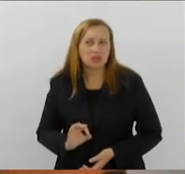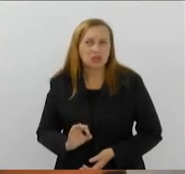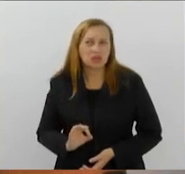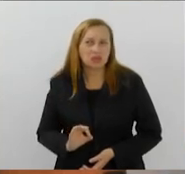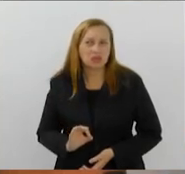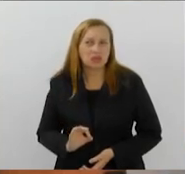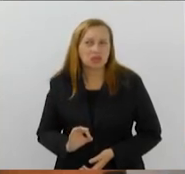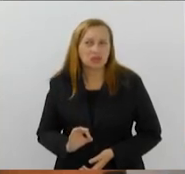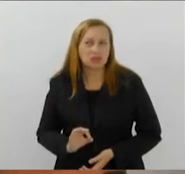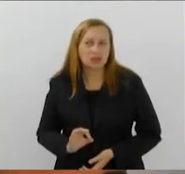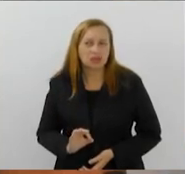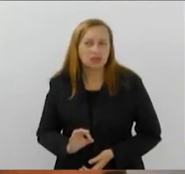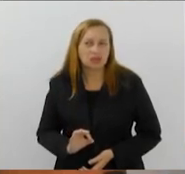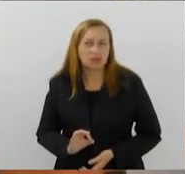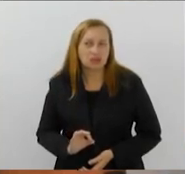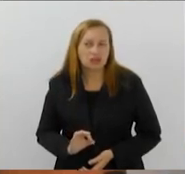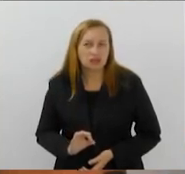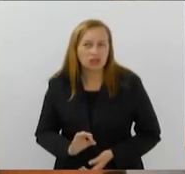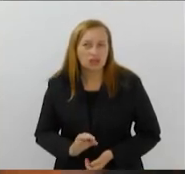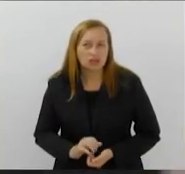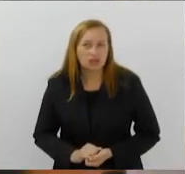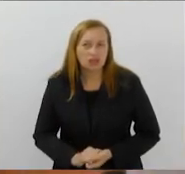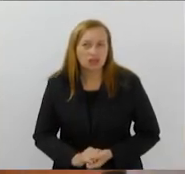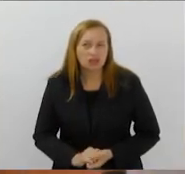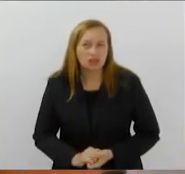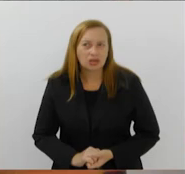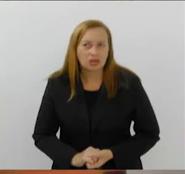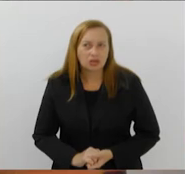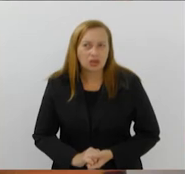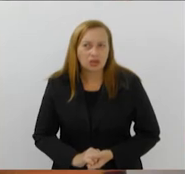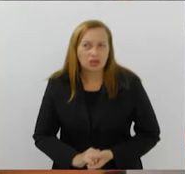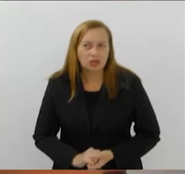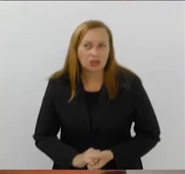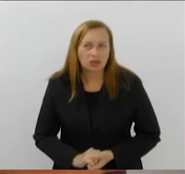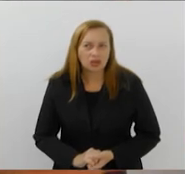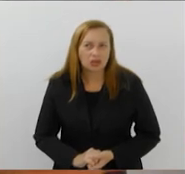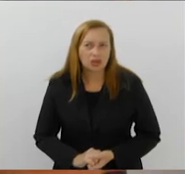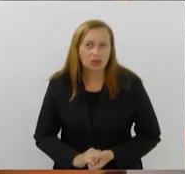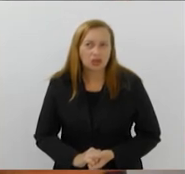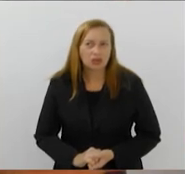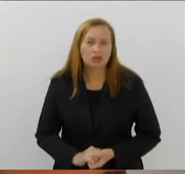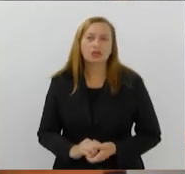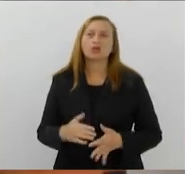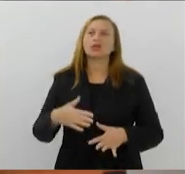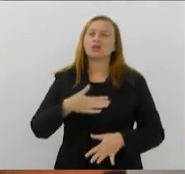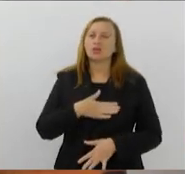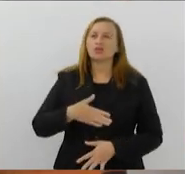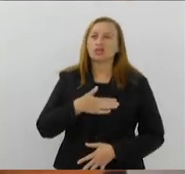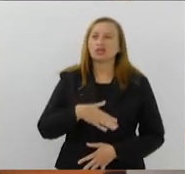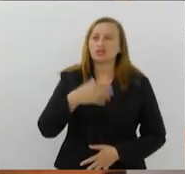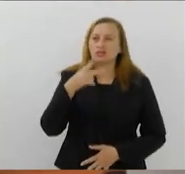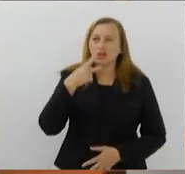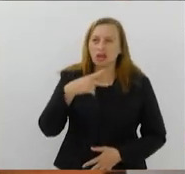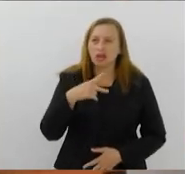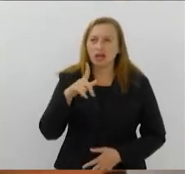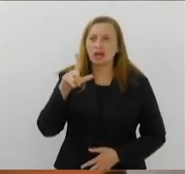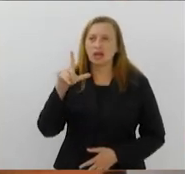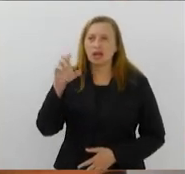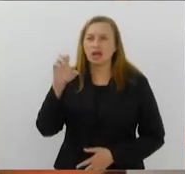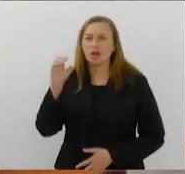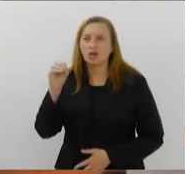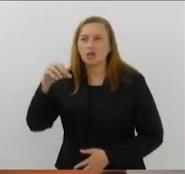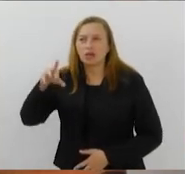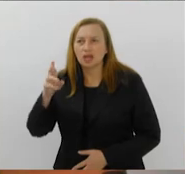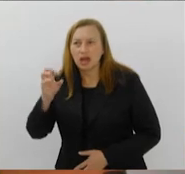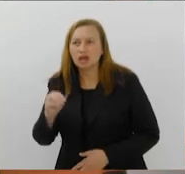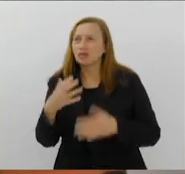do estado do Rio de Janeiro, região sul-fluminense do estado. E gostaria de falar com o Leonardo. Primeiro, parabéns pela